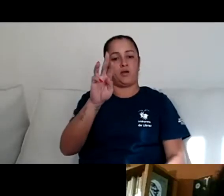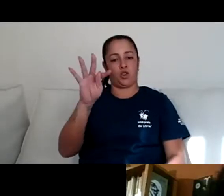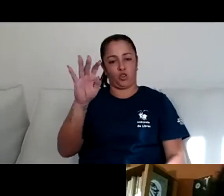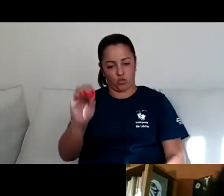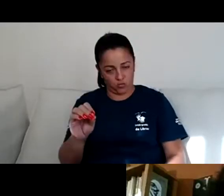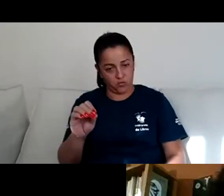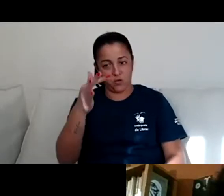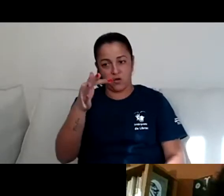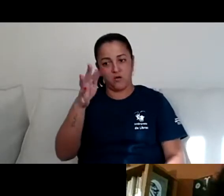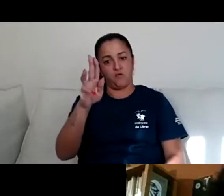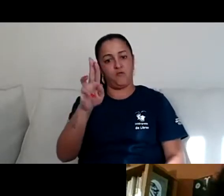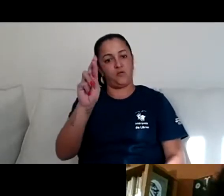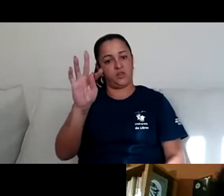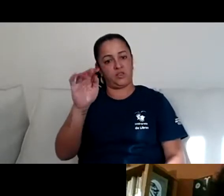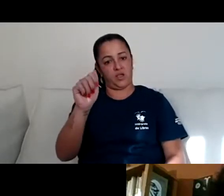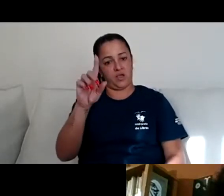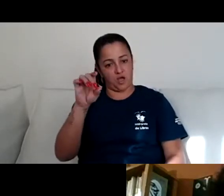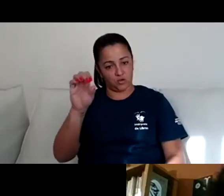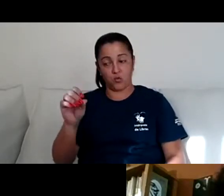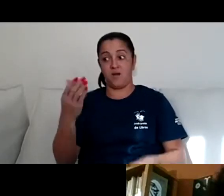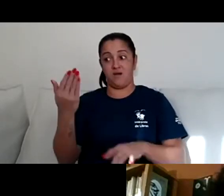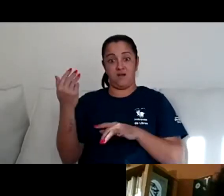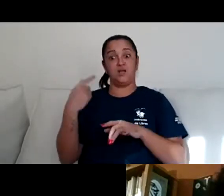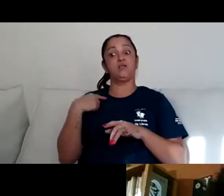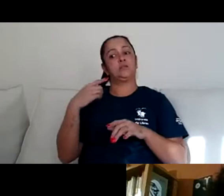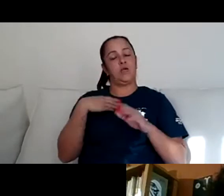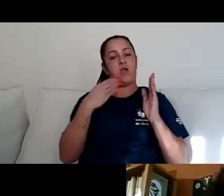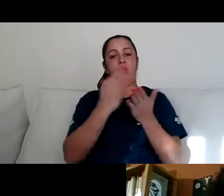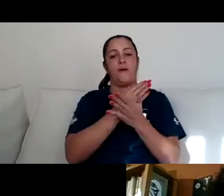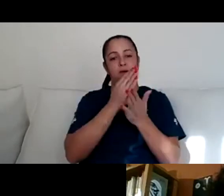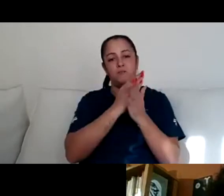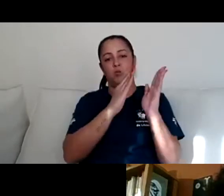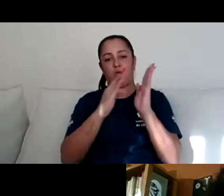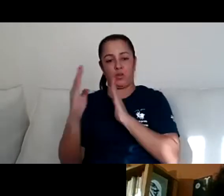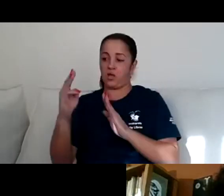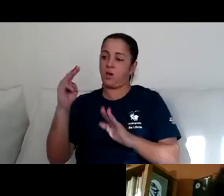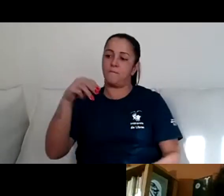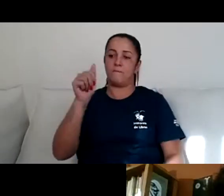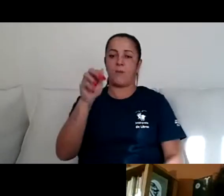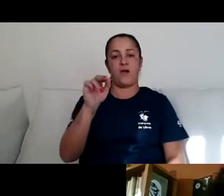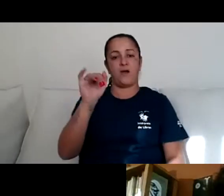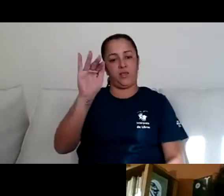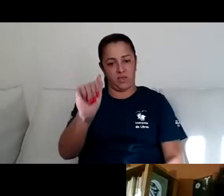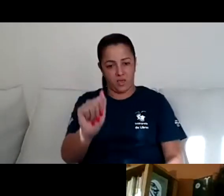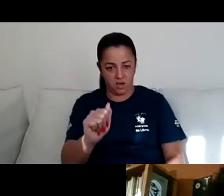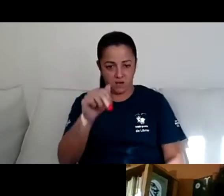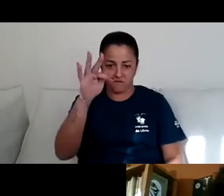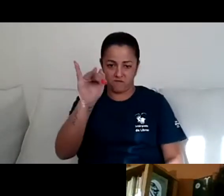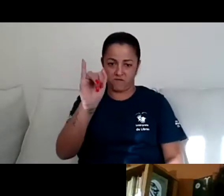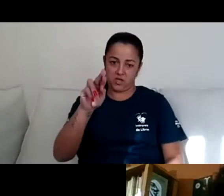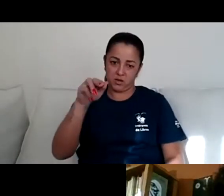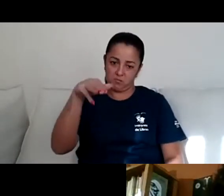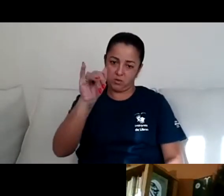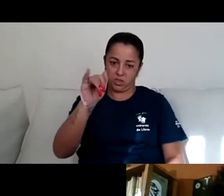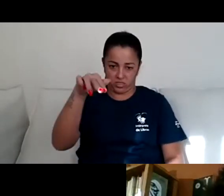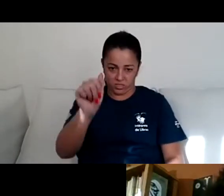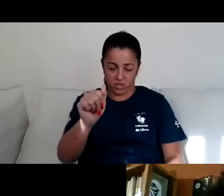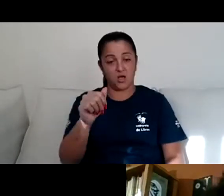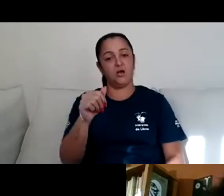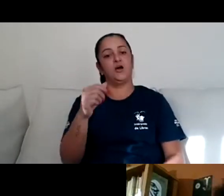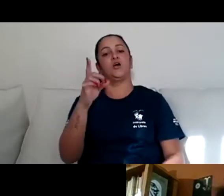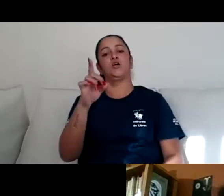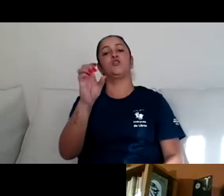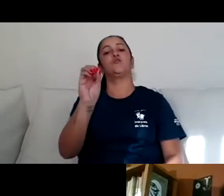Biblioteca Pública Maria Firmina dos Reis e atualmente ela é coordenadora da Biblioteca Pública